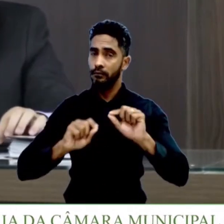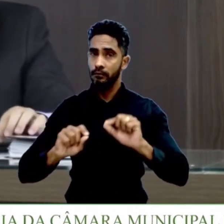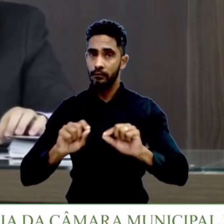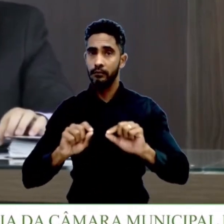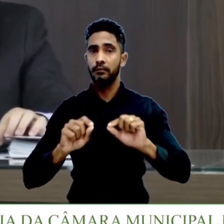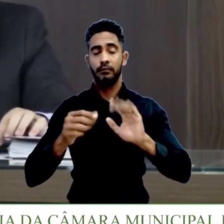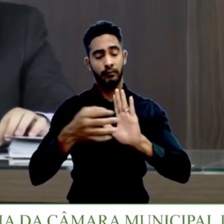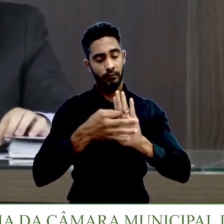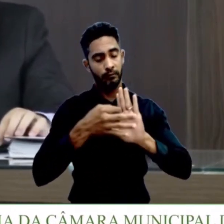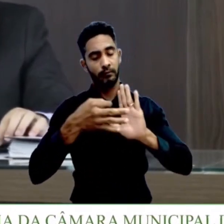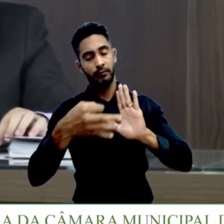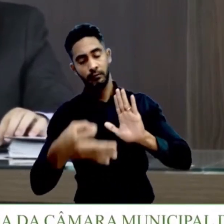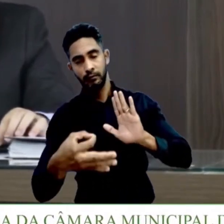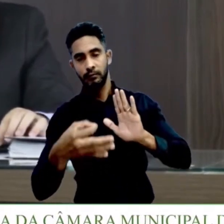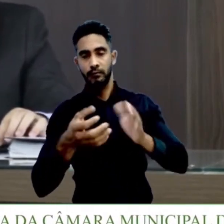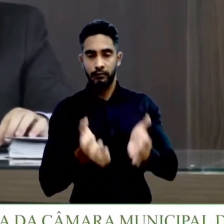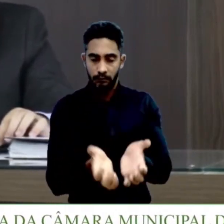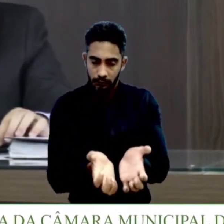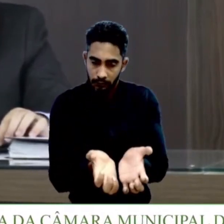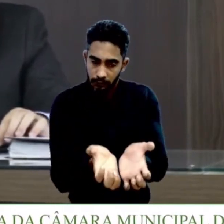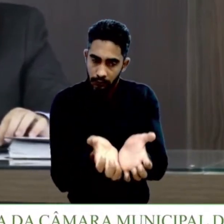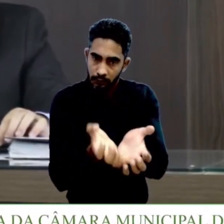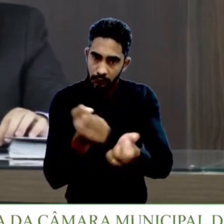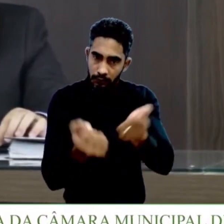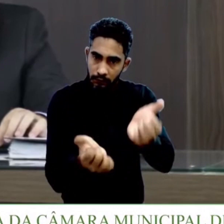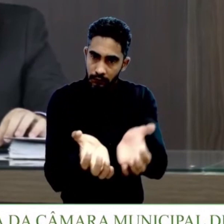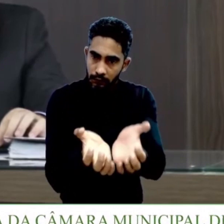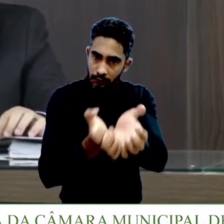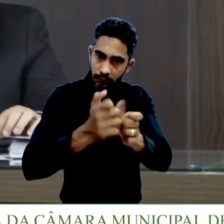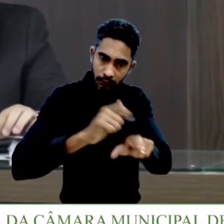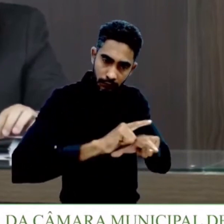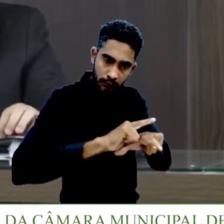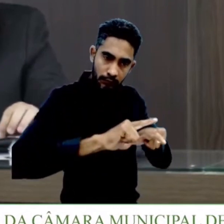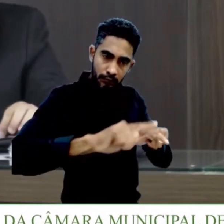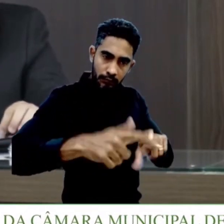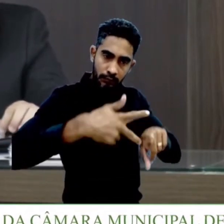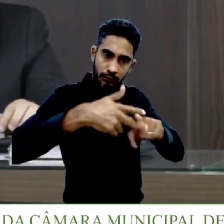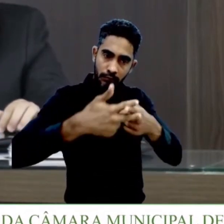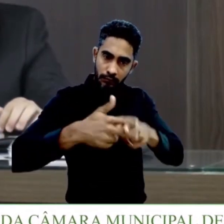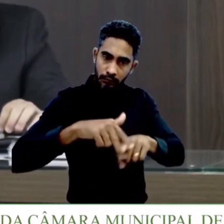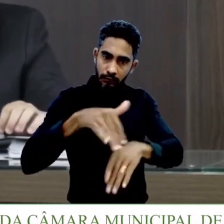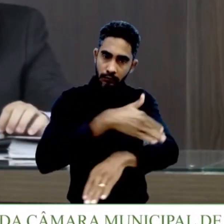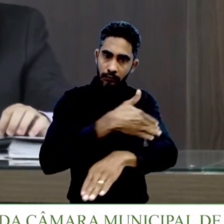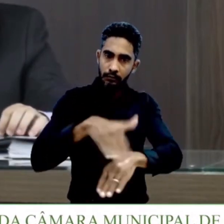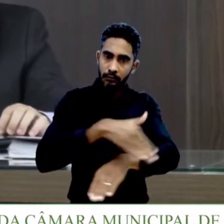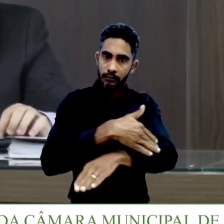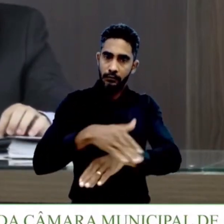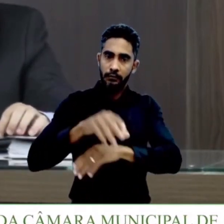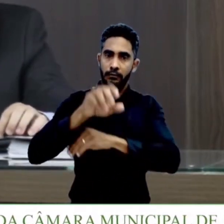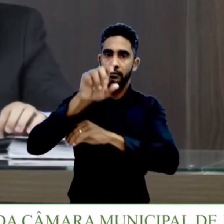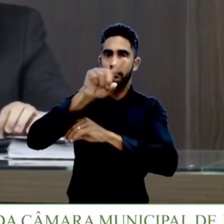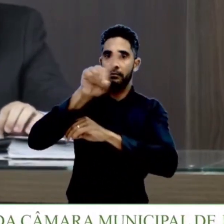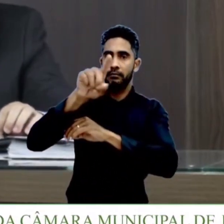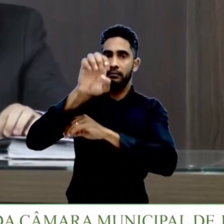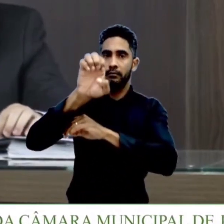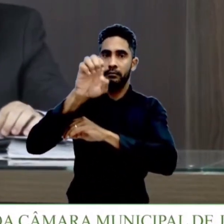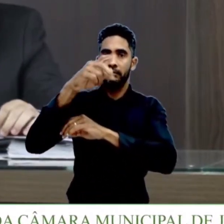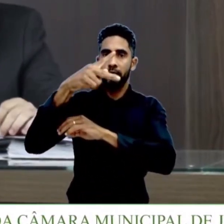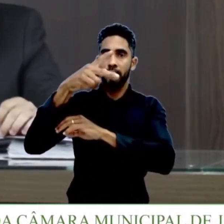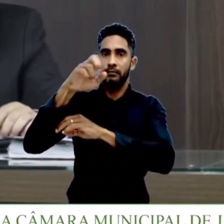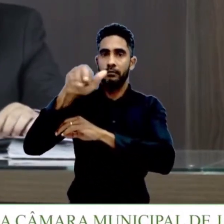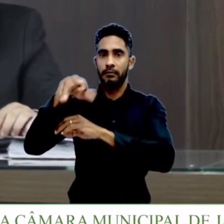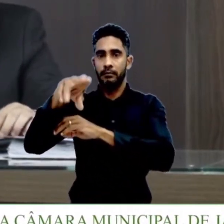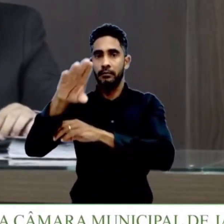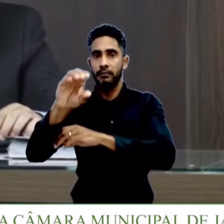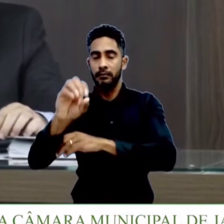Santos, sugerindo patrolamento, cascalhamento e manutenção da rua Zeferino José dos Santos, no bairro Ribeirão